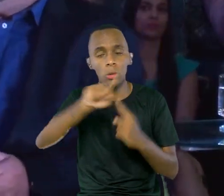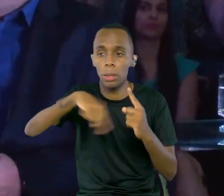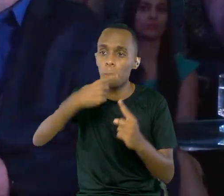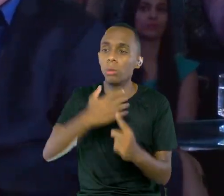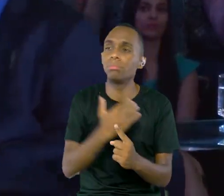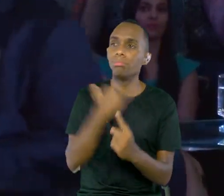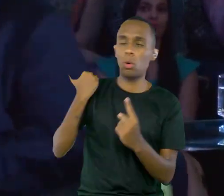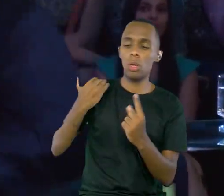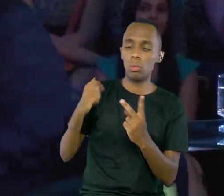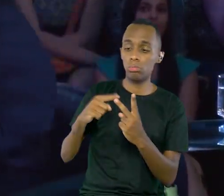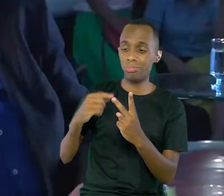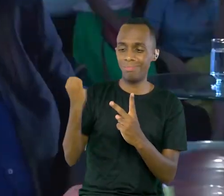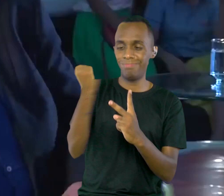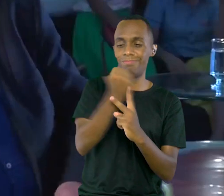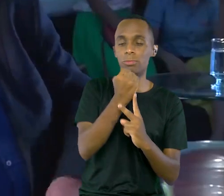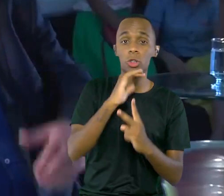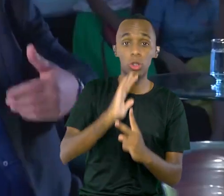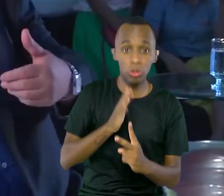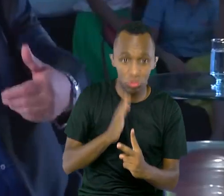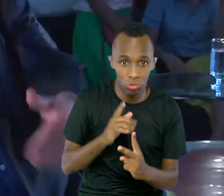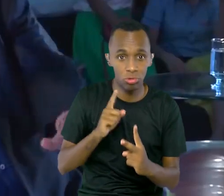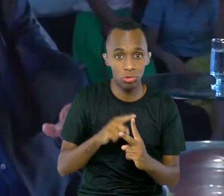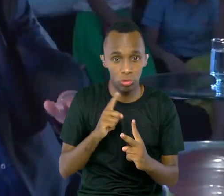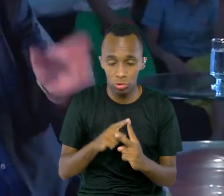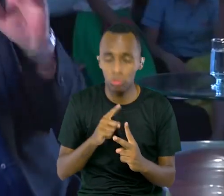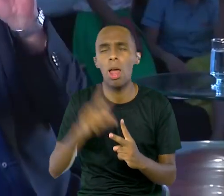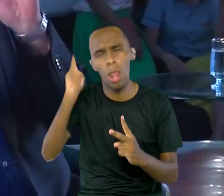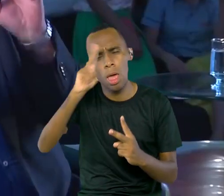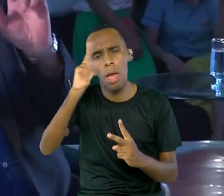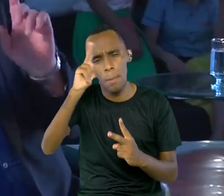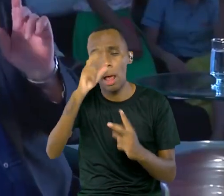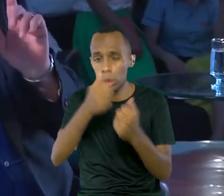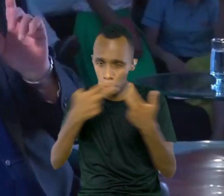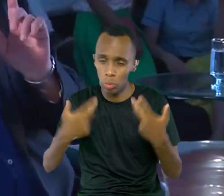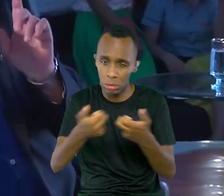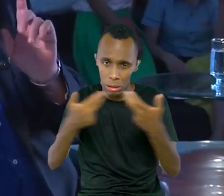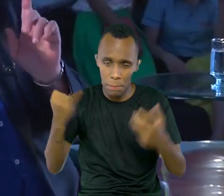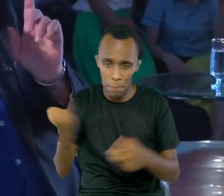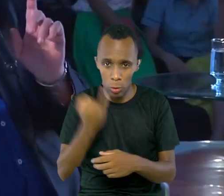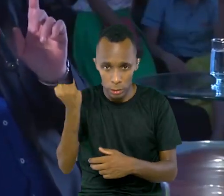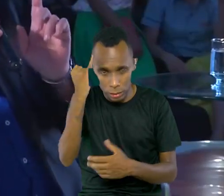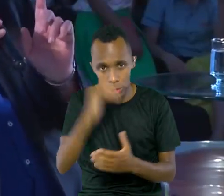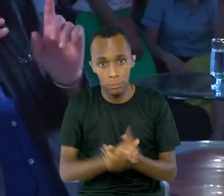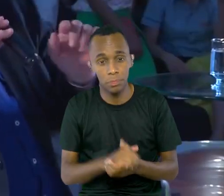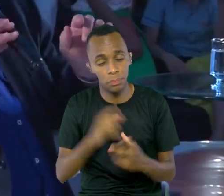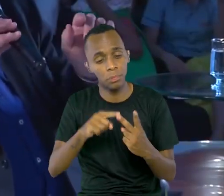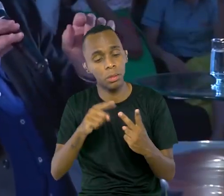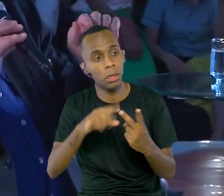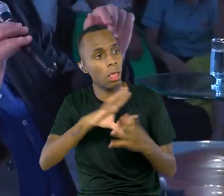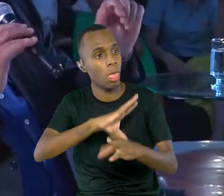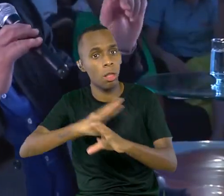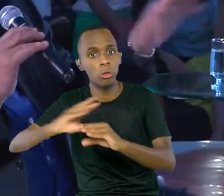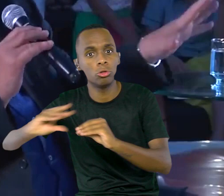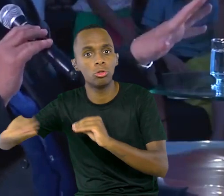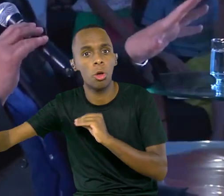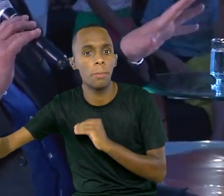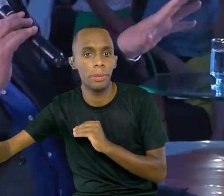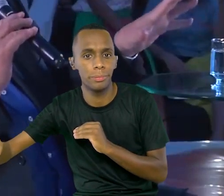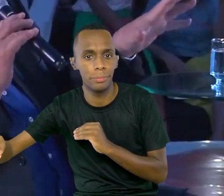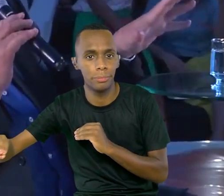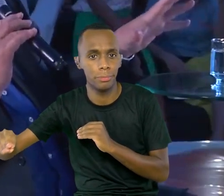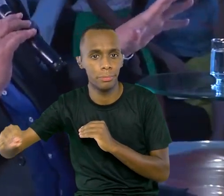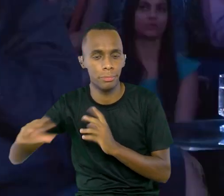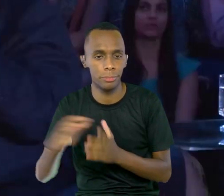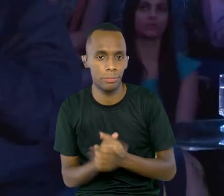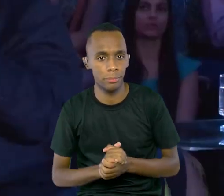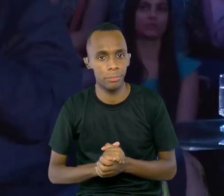após ter sido assassinado por seu irmão, ali jaz, para nos lembrar do que deve ser lembrado, e Caim